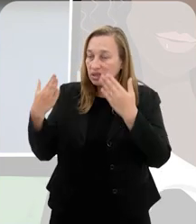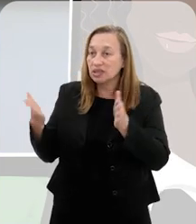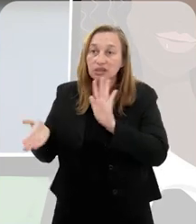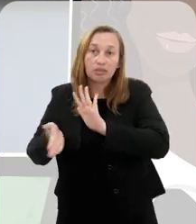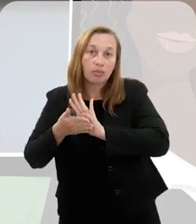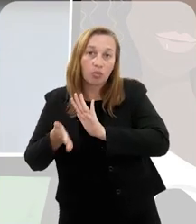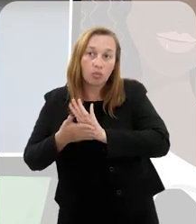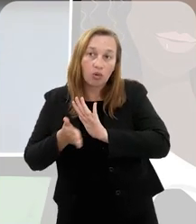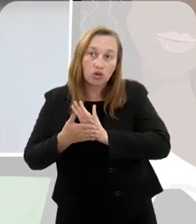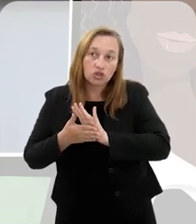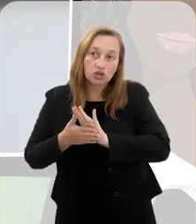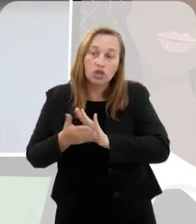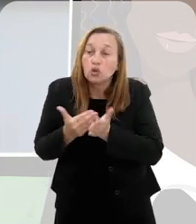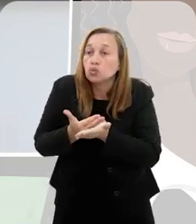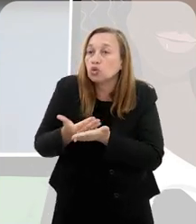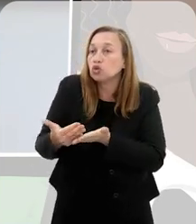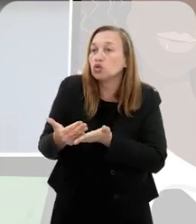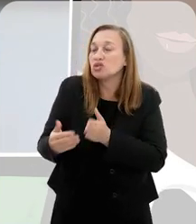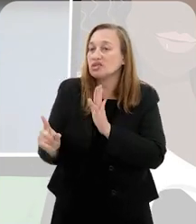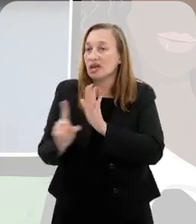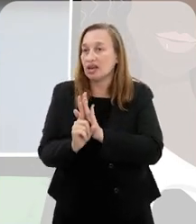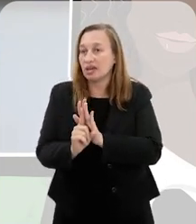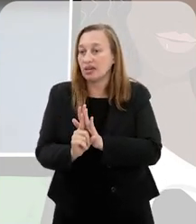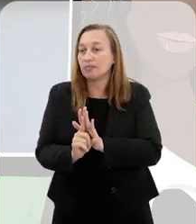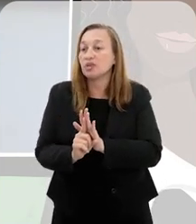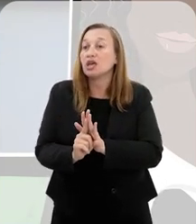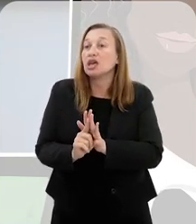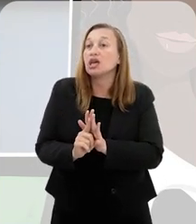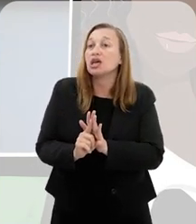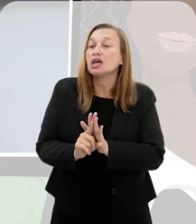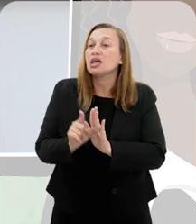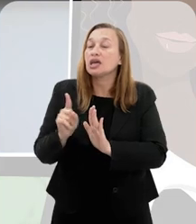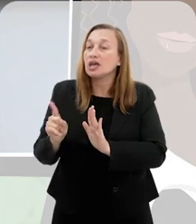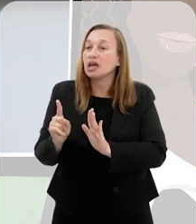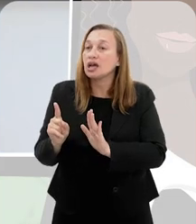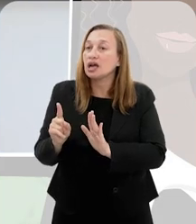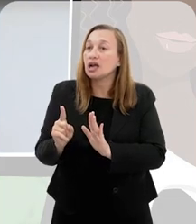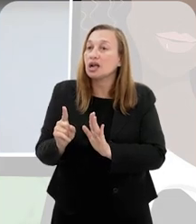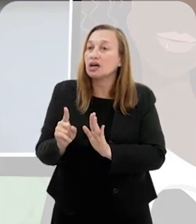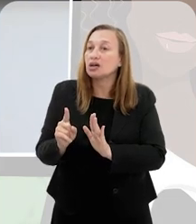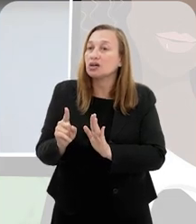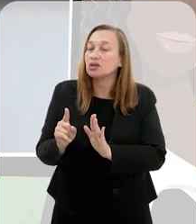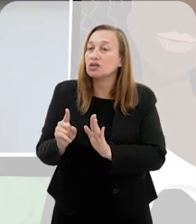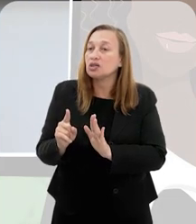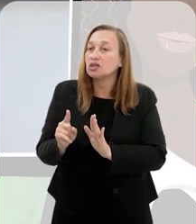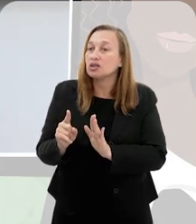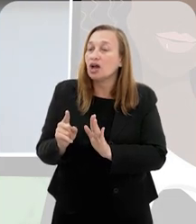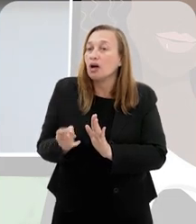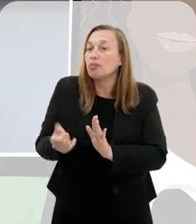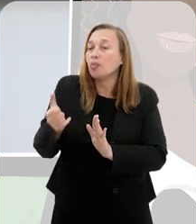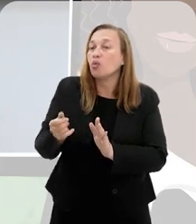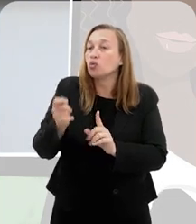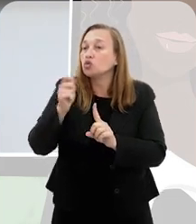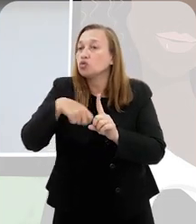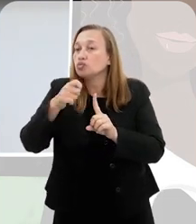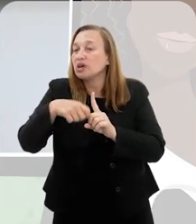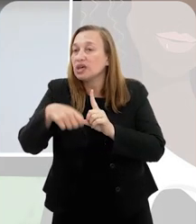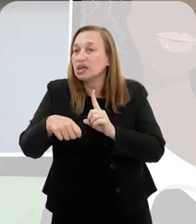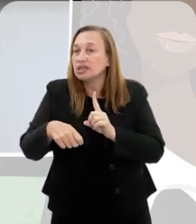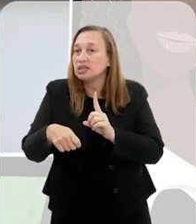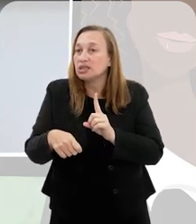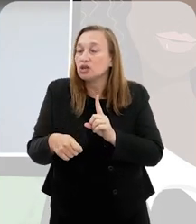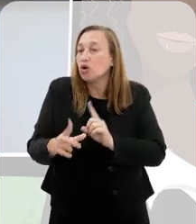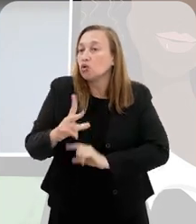Curioso que nós apresentamos essa proposição logo no início da legislatura e ela tomou corpo há